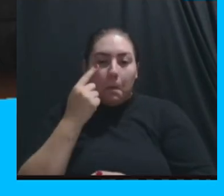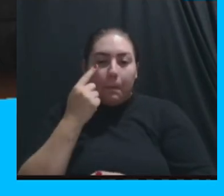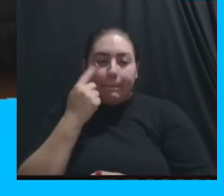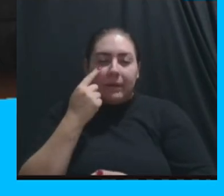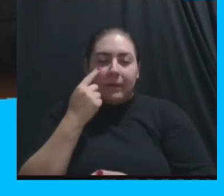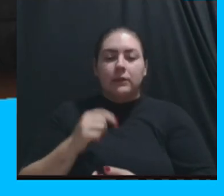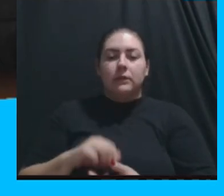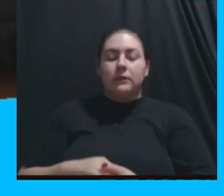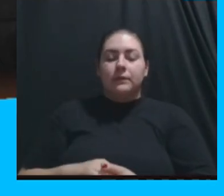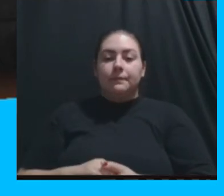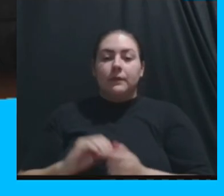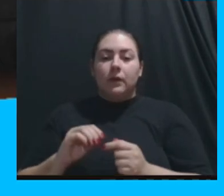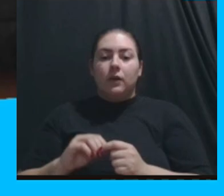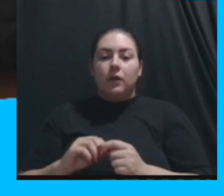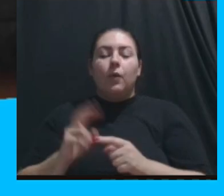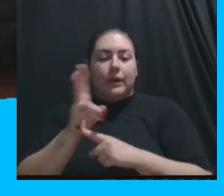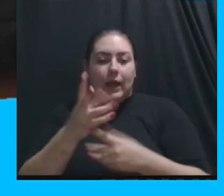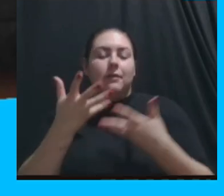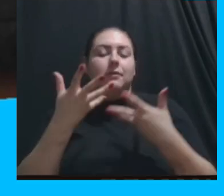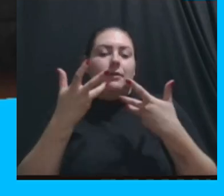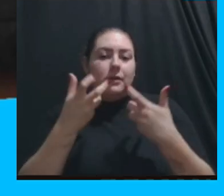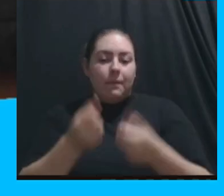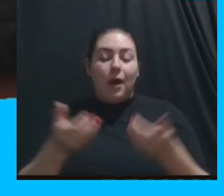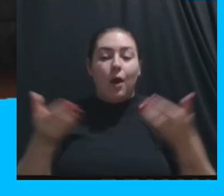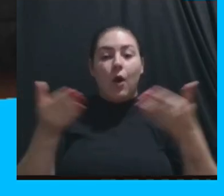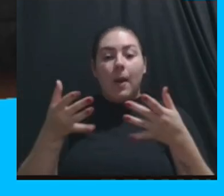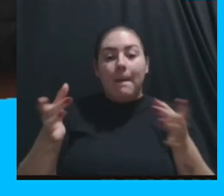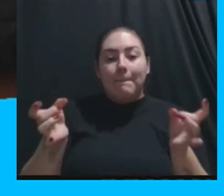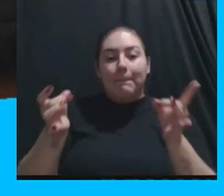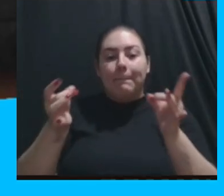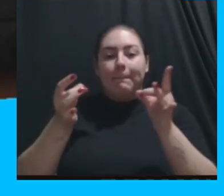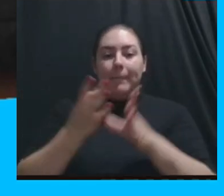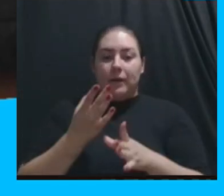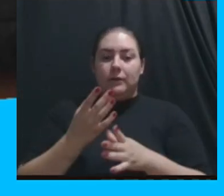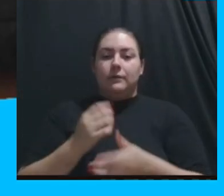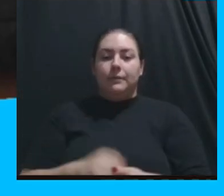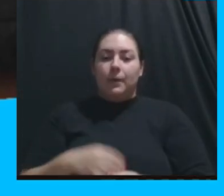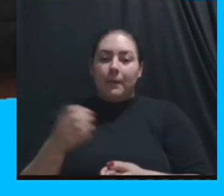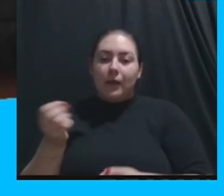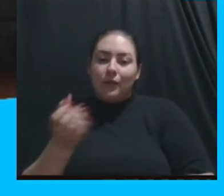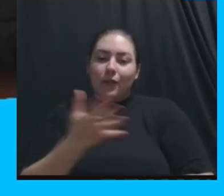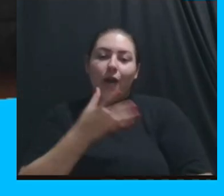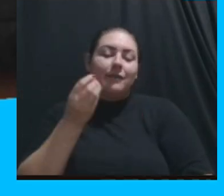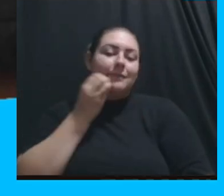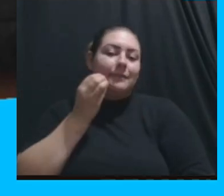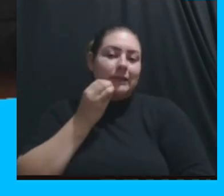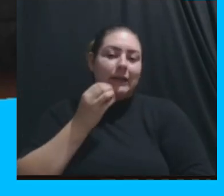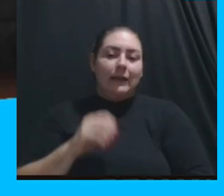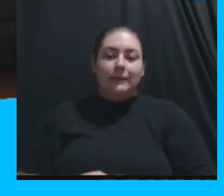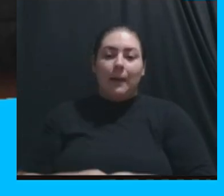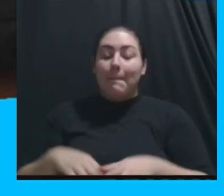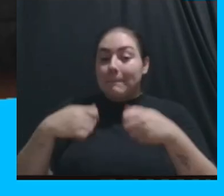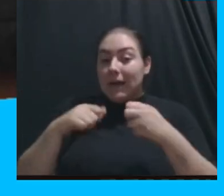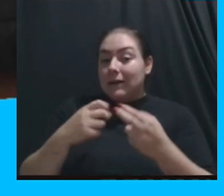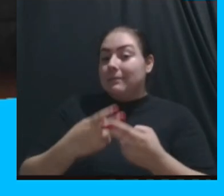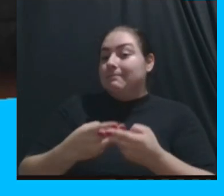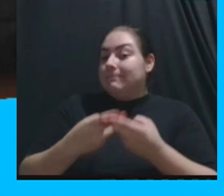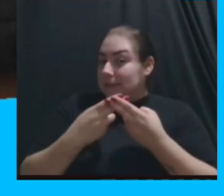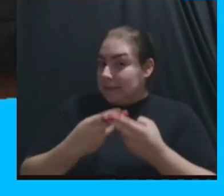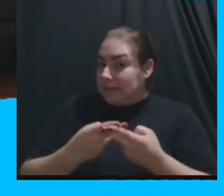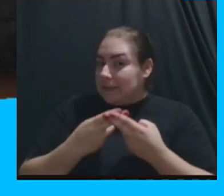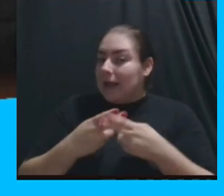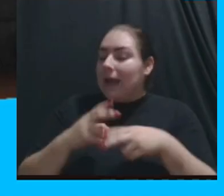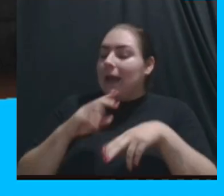e agora está pronto para uma nova chance. Ele precisa de paciência e carinho. Já